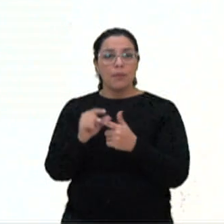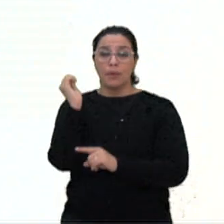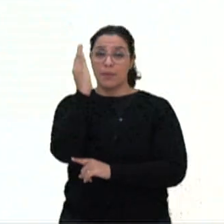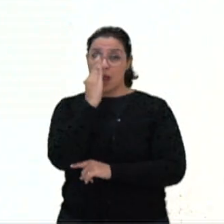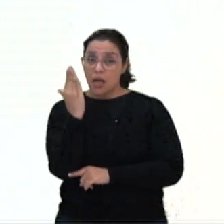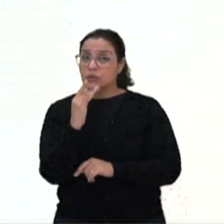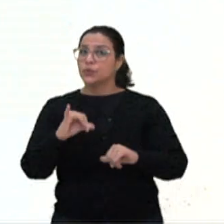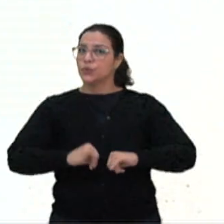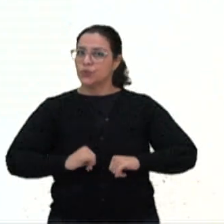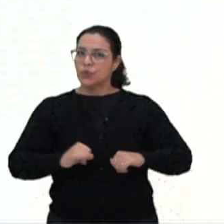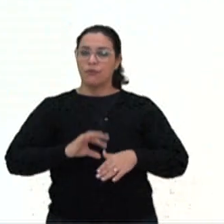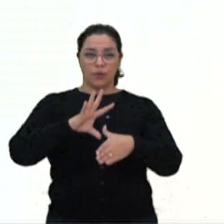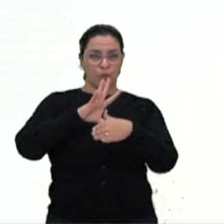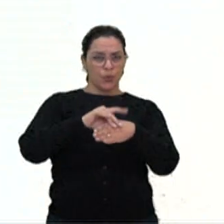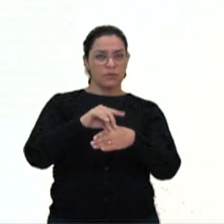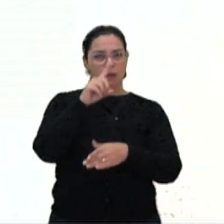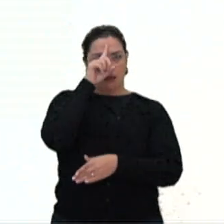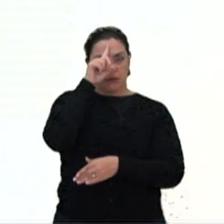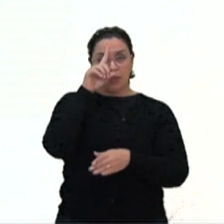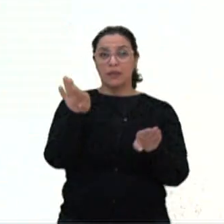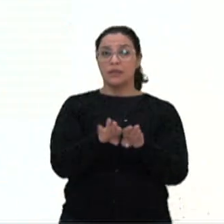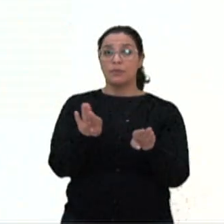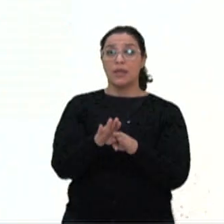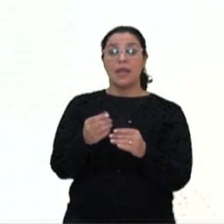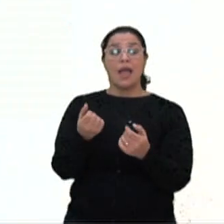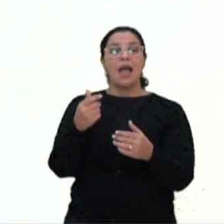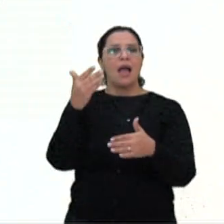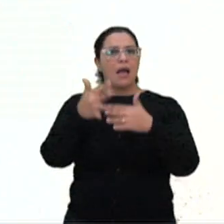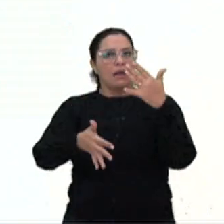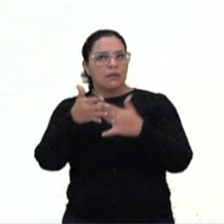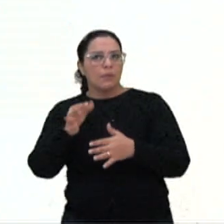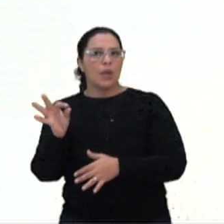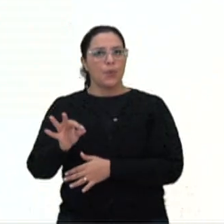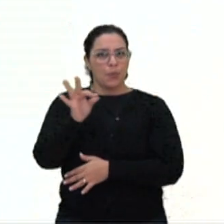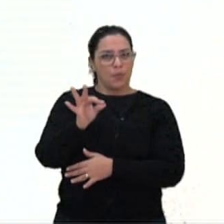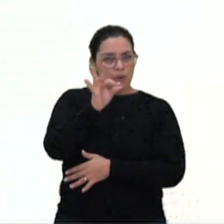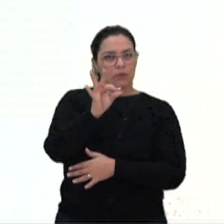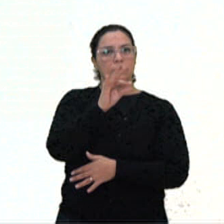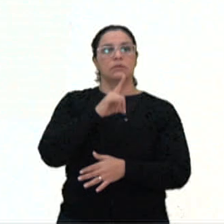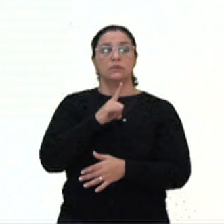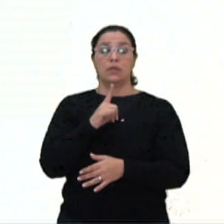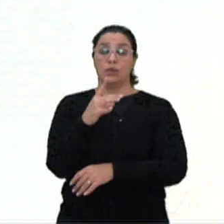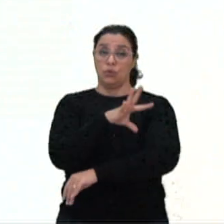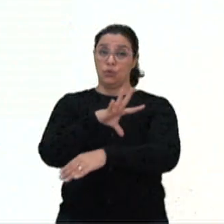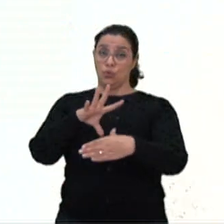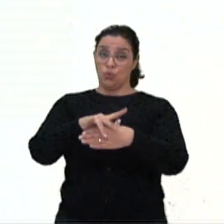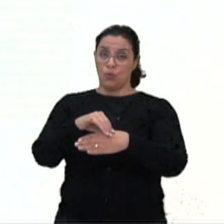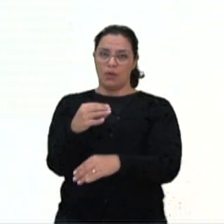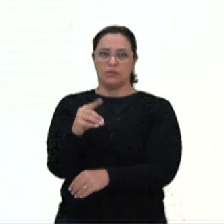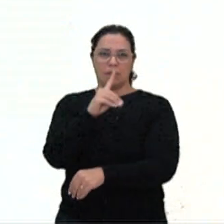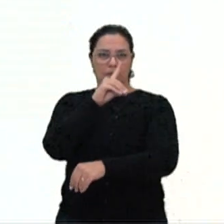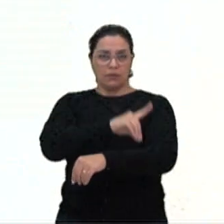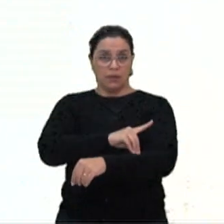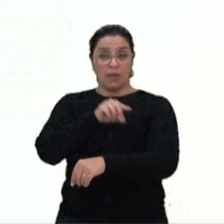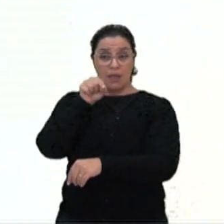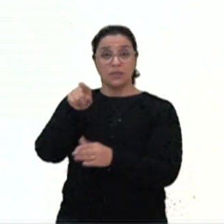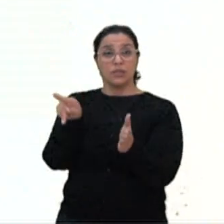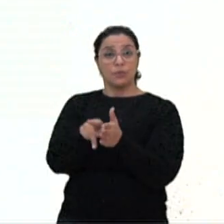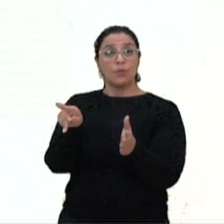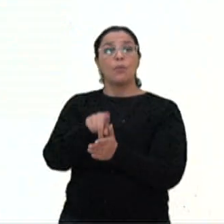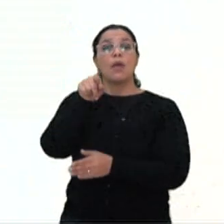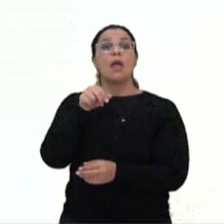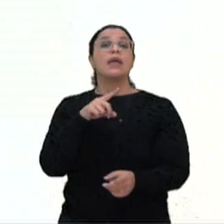Brasil. A ideia é impedir a implantação do agente causal dos transmissores. O transmissor e o agente causal da dengue